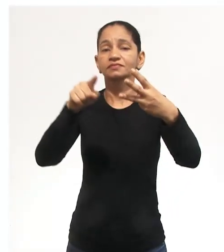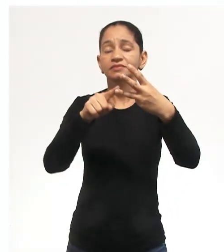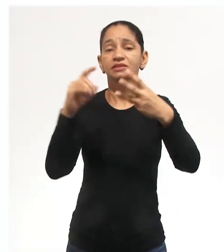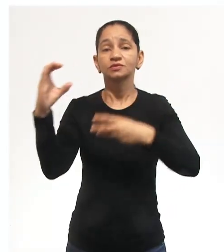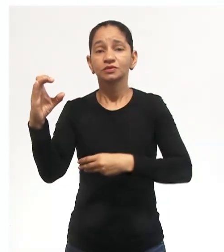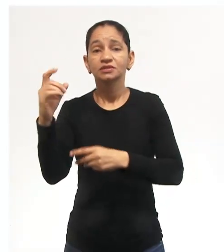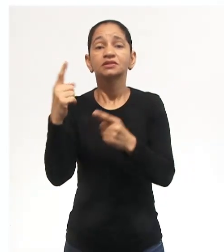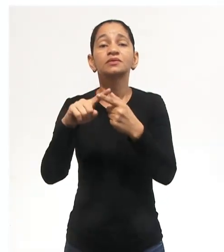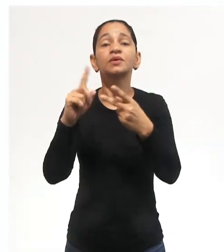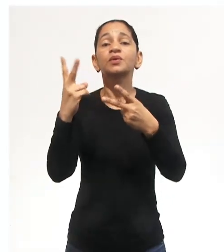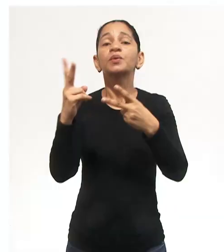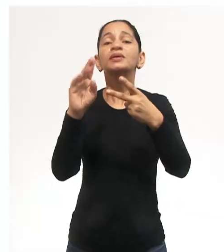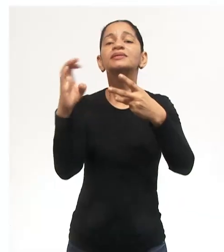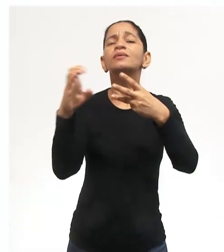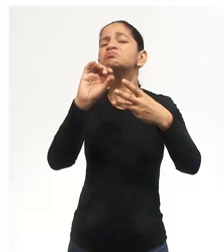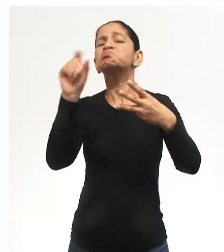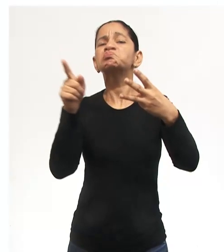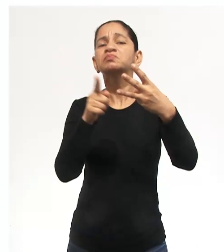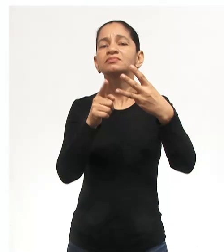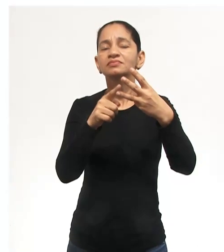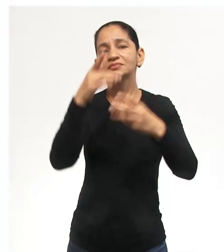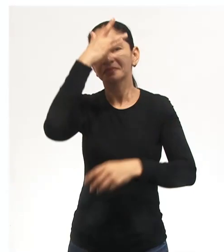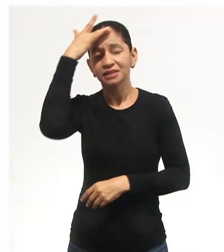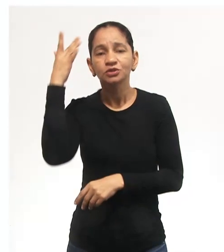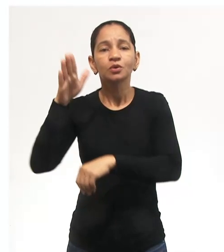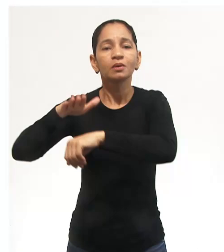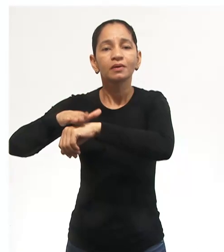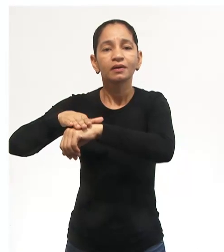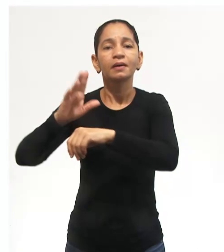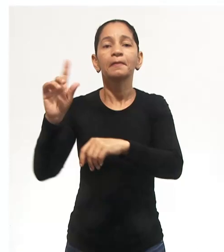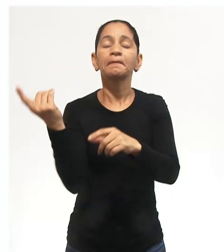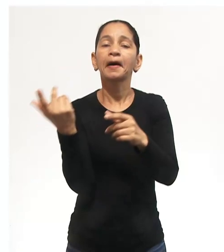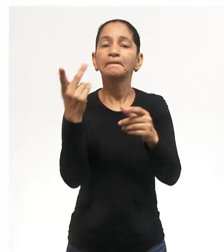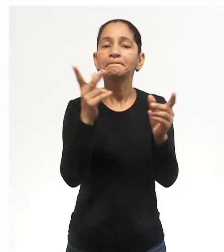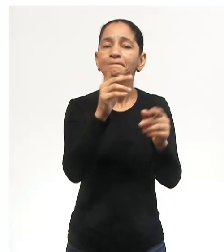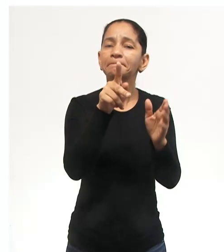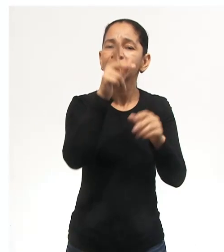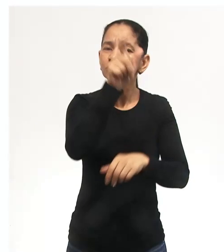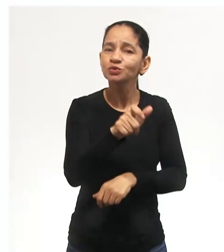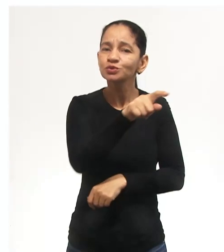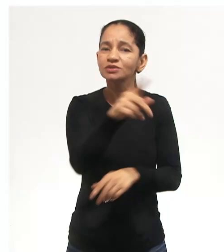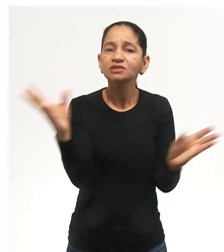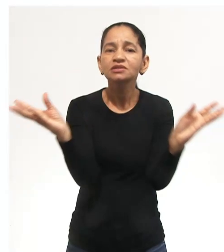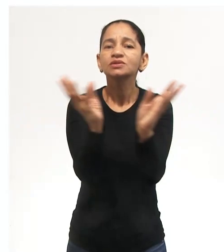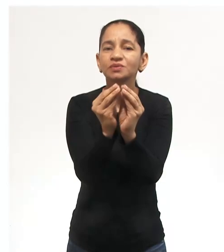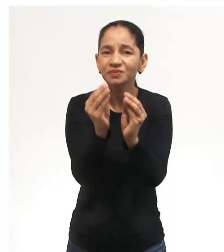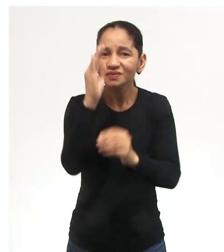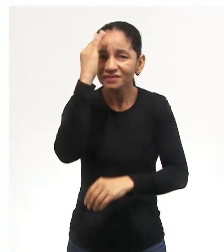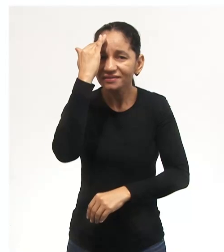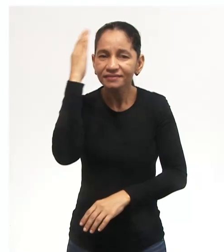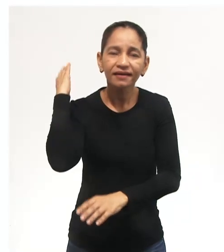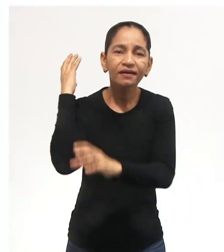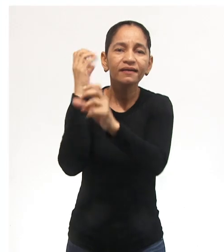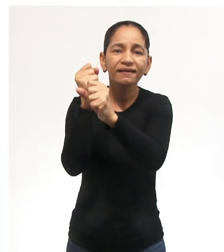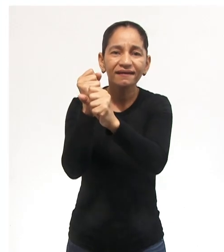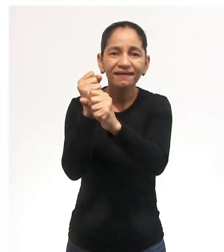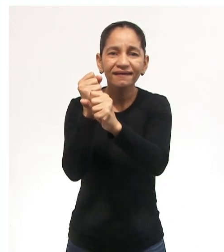C2C, que é de cliente para cliente. Aqui tem um resuminho bem organizado para você ler e estudar